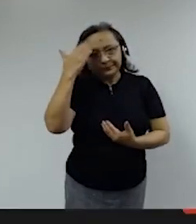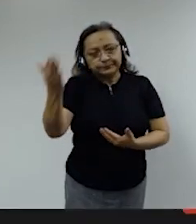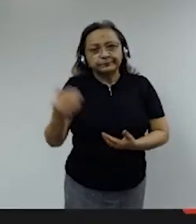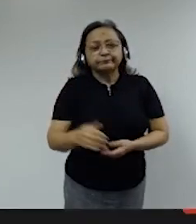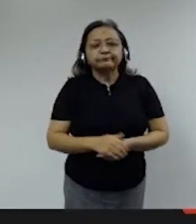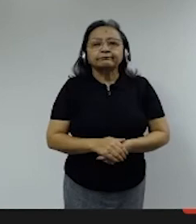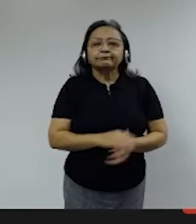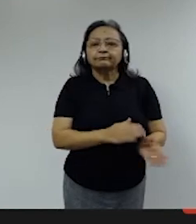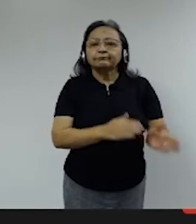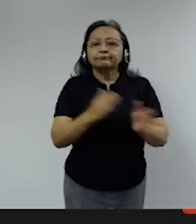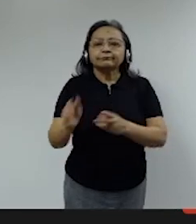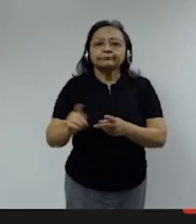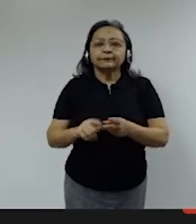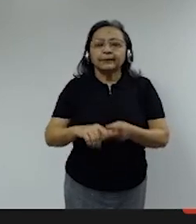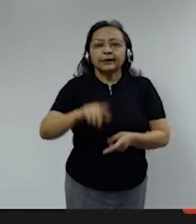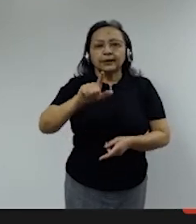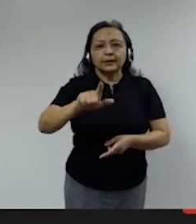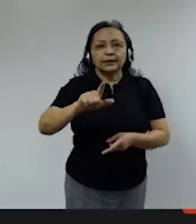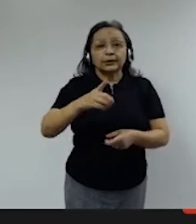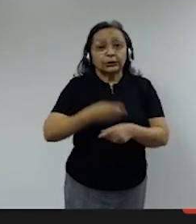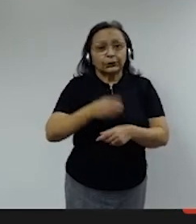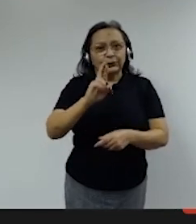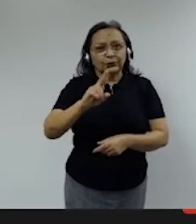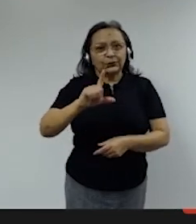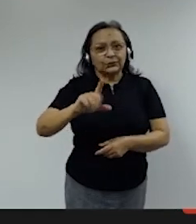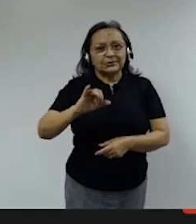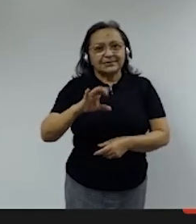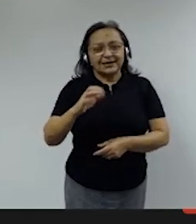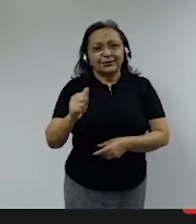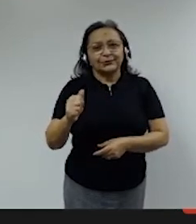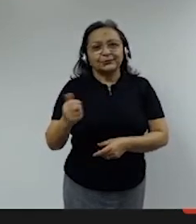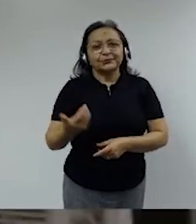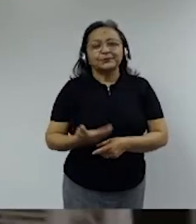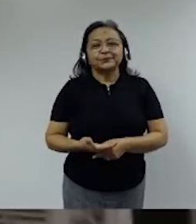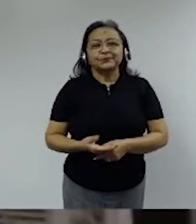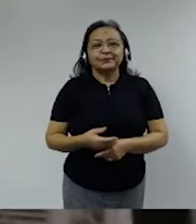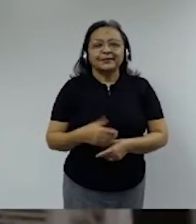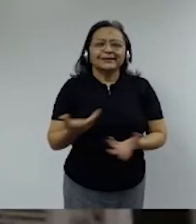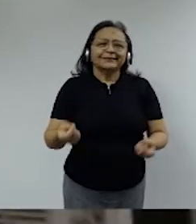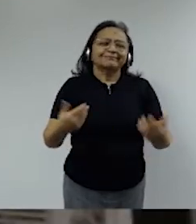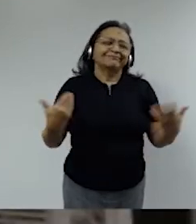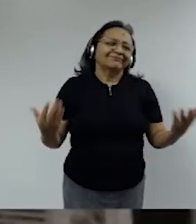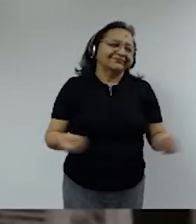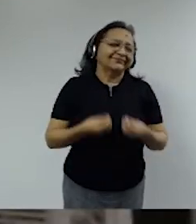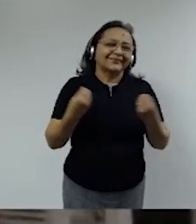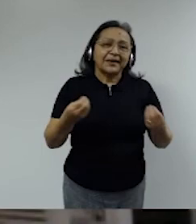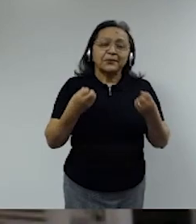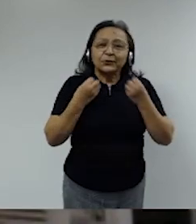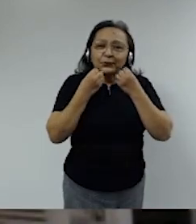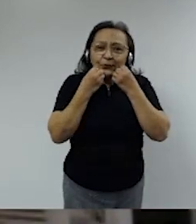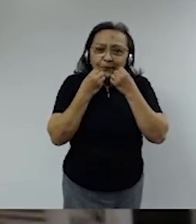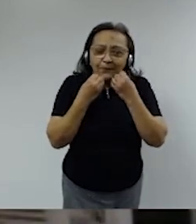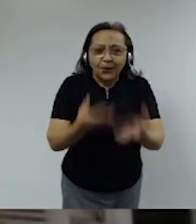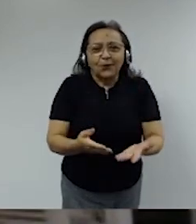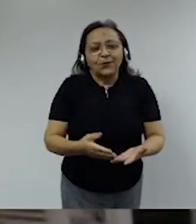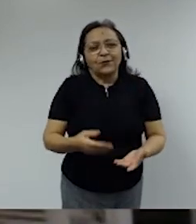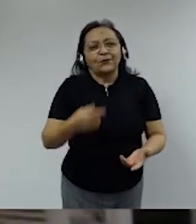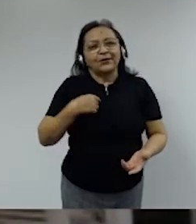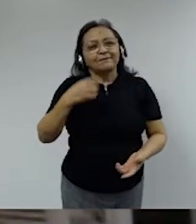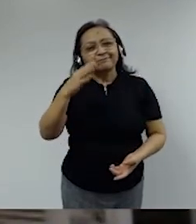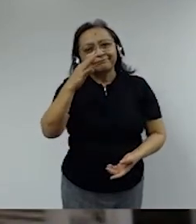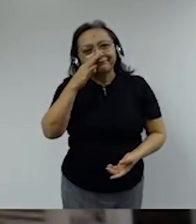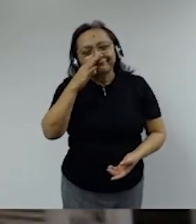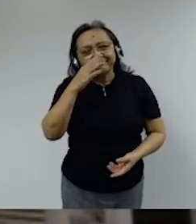Doutor Luciano, suas considerações finais. É um privilégio ouvir Flávio sob